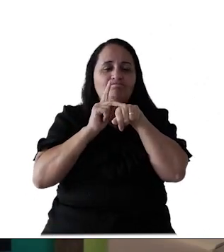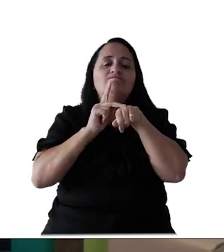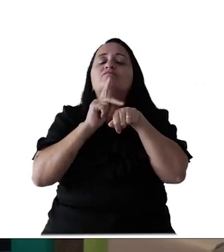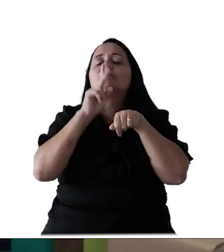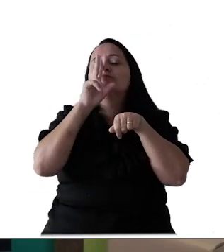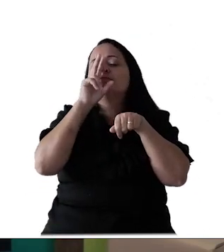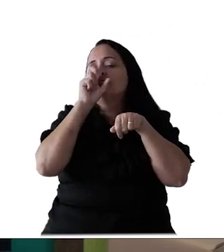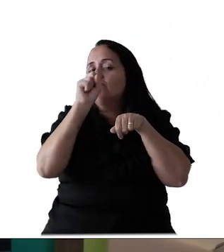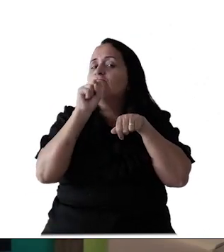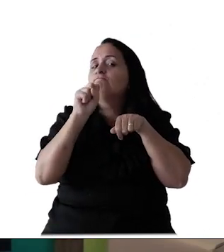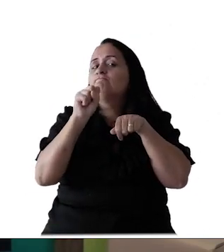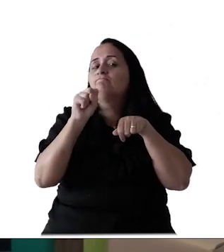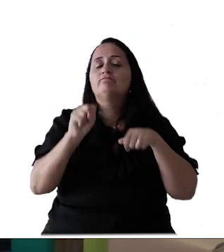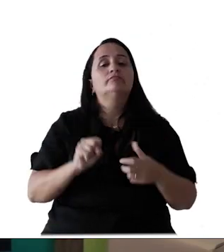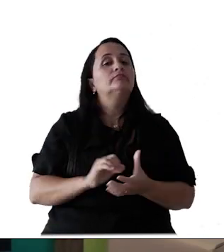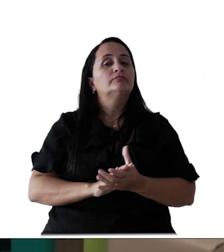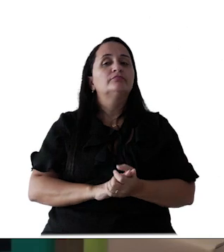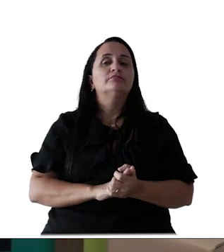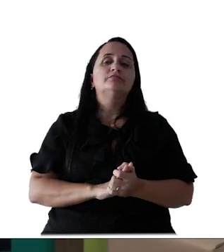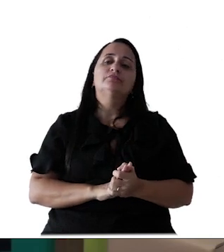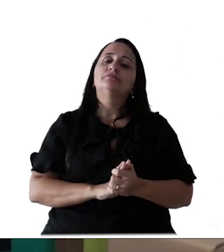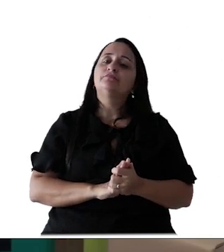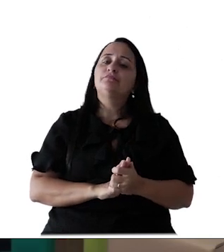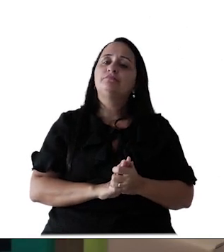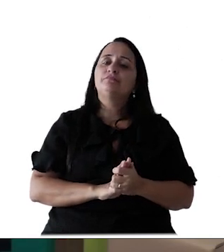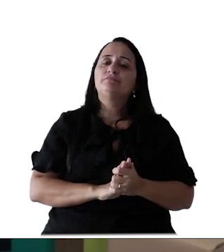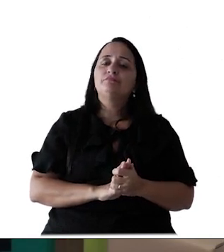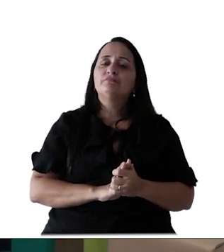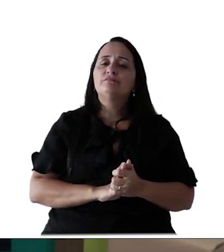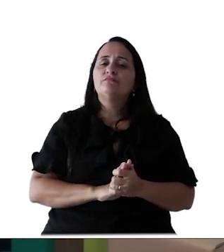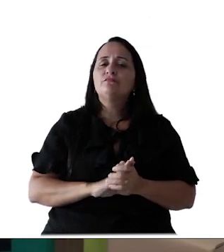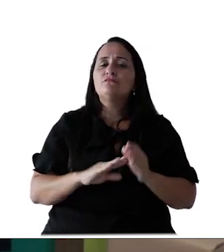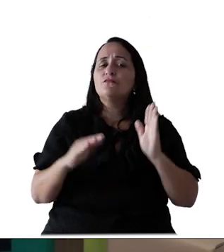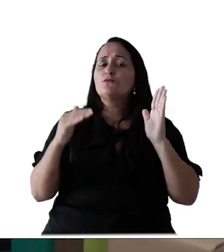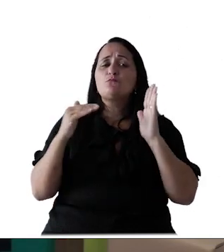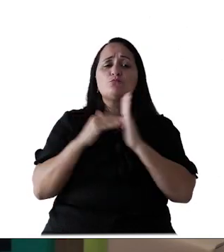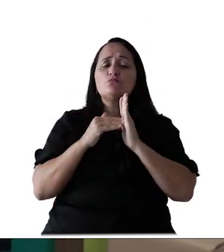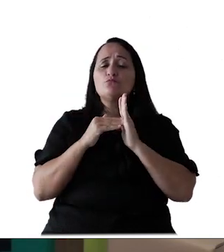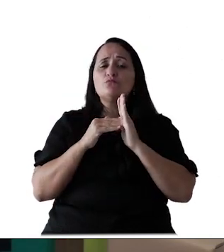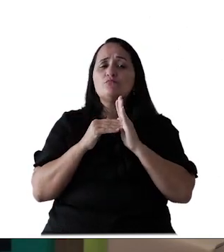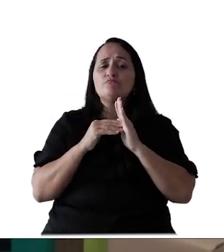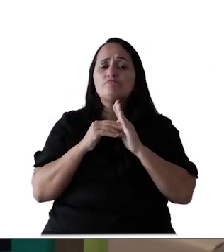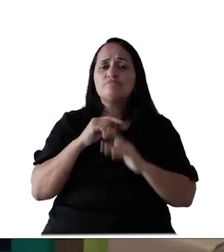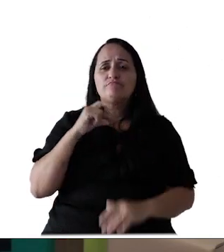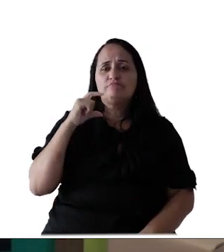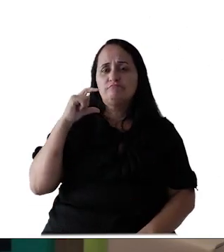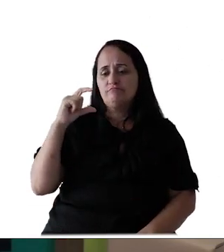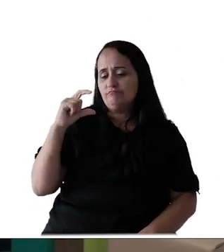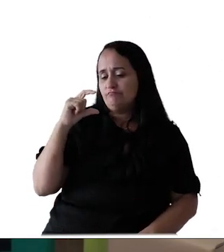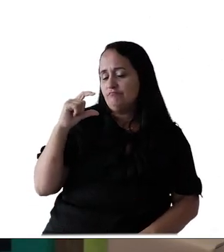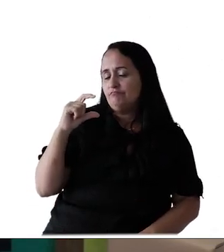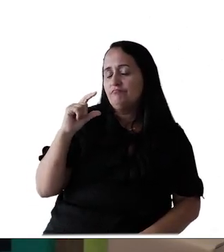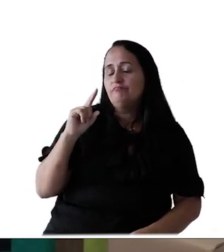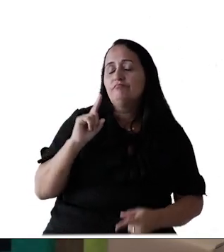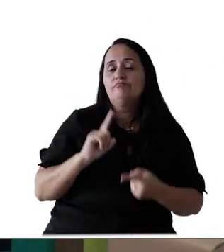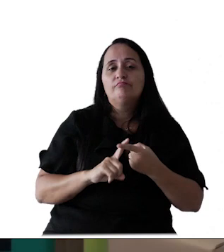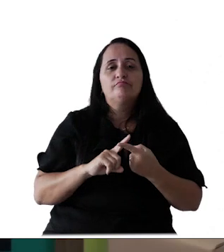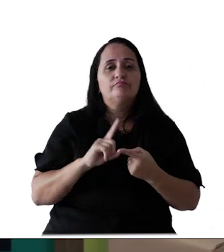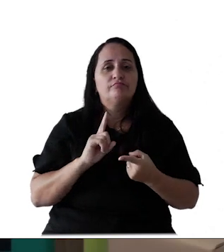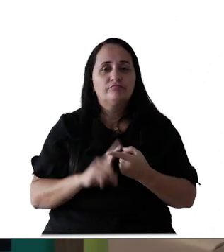bem preta. E também, no último quadrinho, a gente tem o reforço